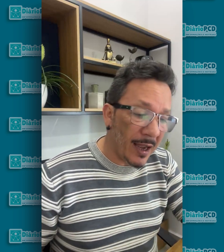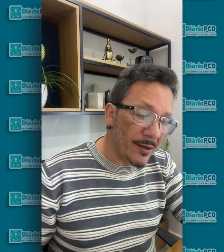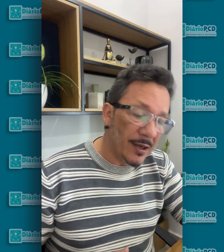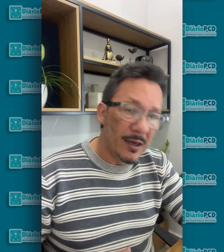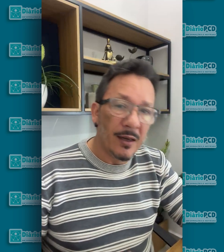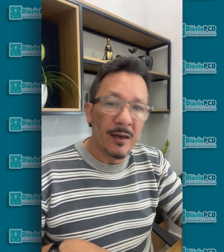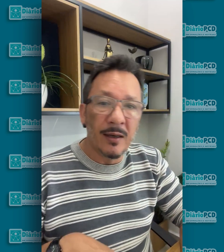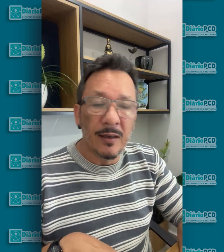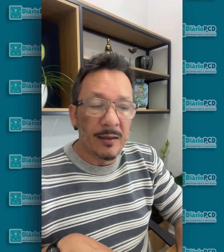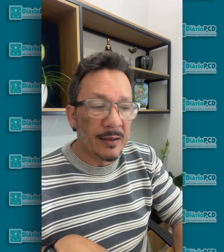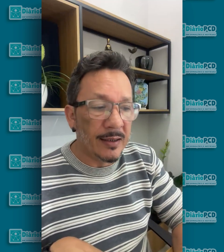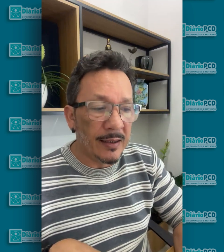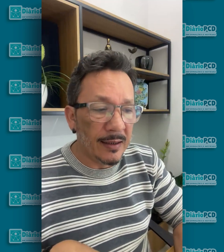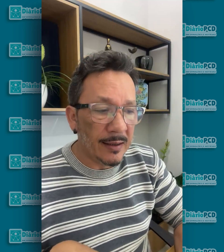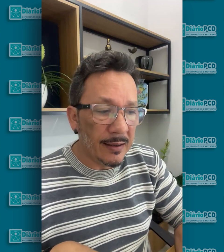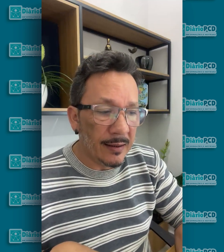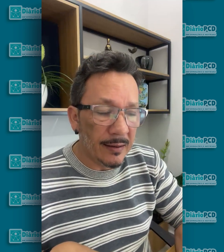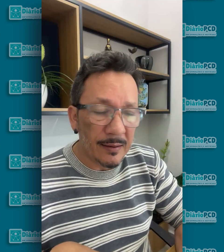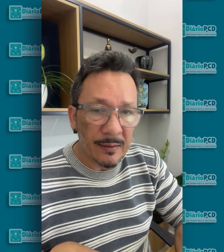de atividade